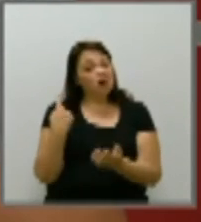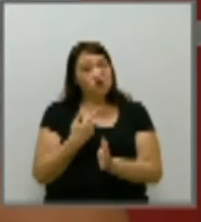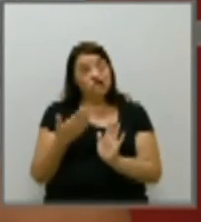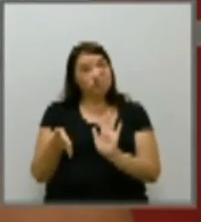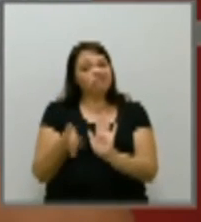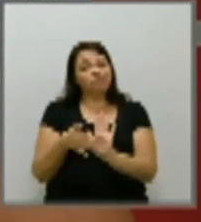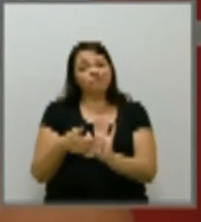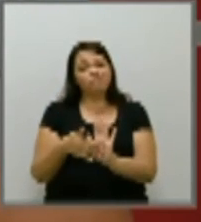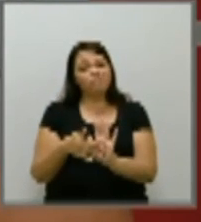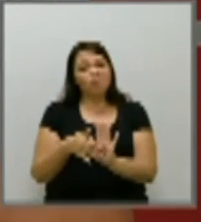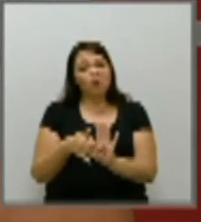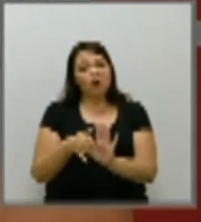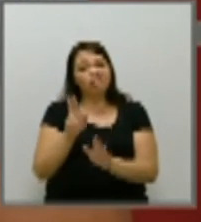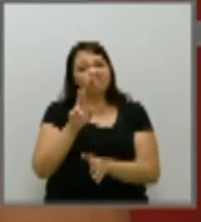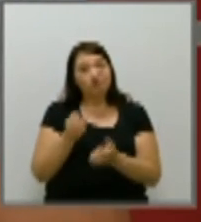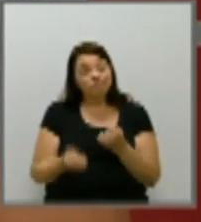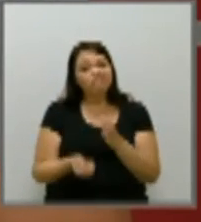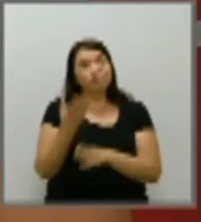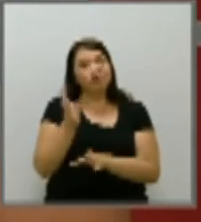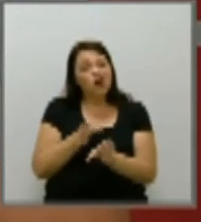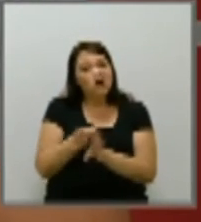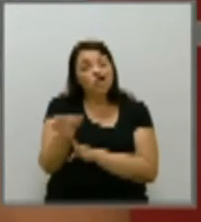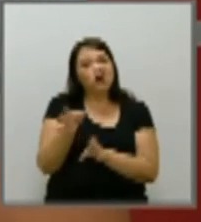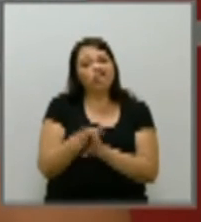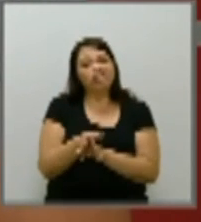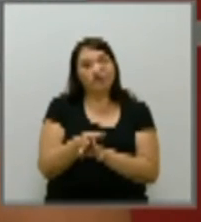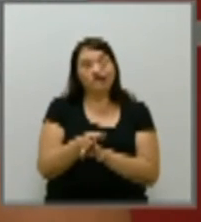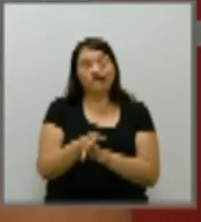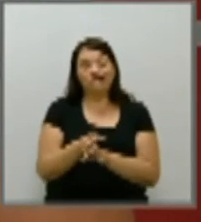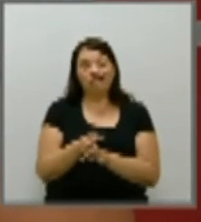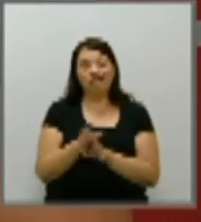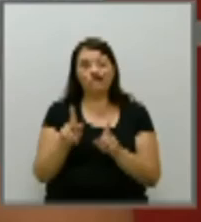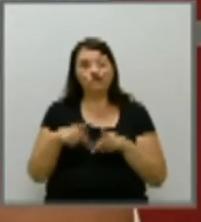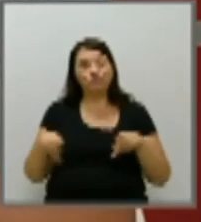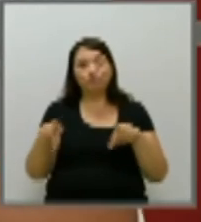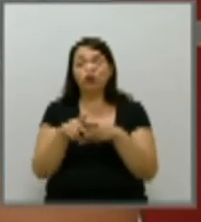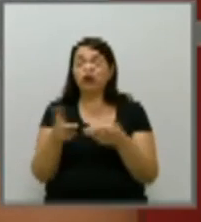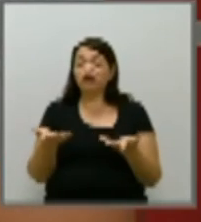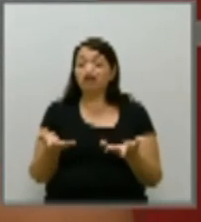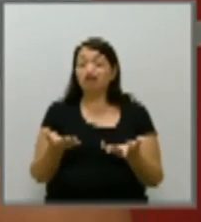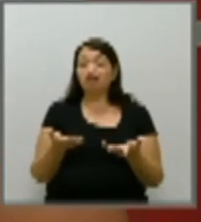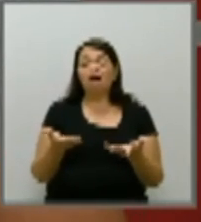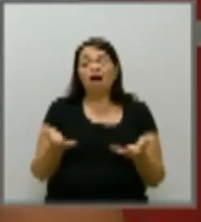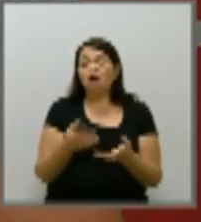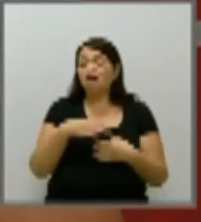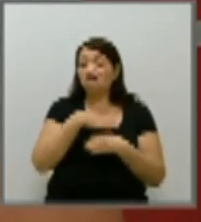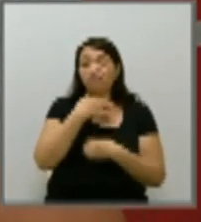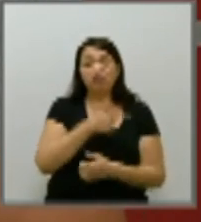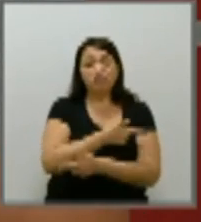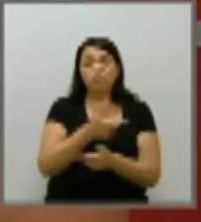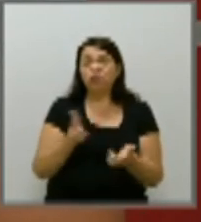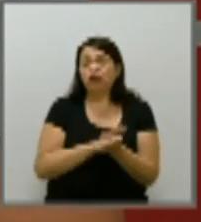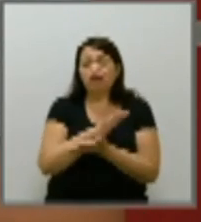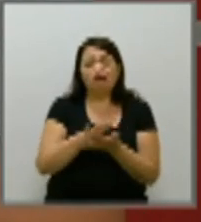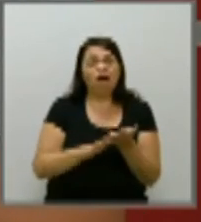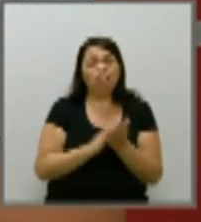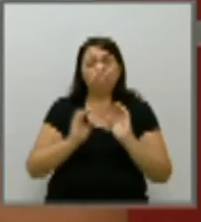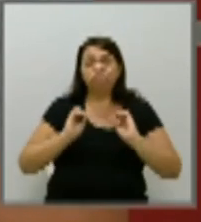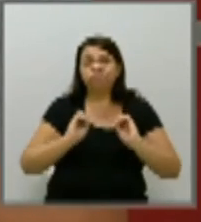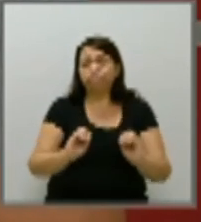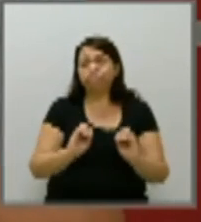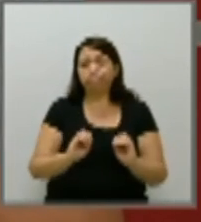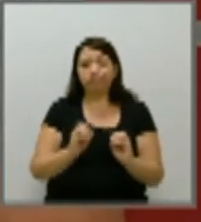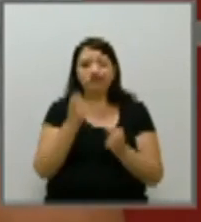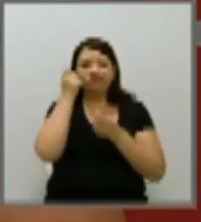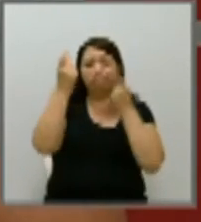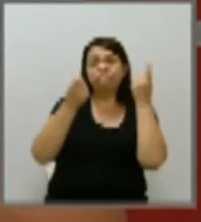partir dos conselhos populares. Infelizmente, hoje em Gravataí, não existe qualquer tipo de lazer, qualquer tipo de cultura e qualquer tipo de